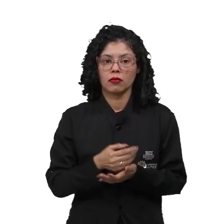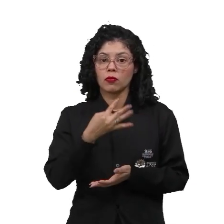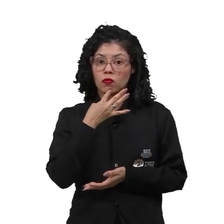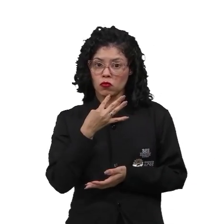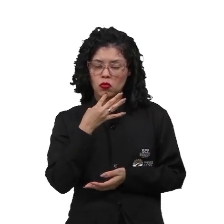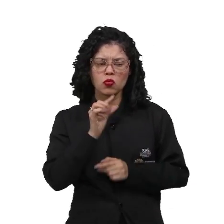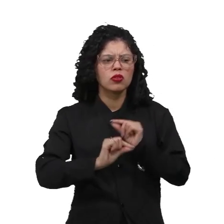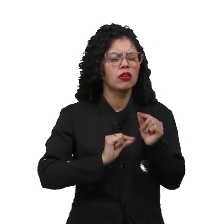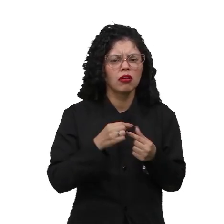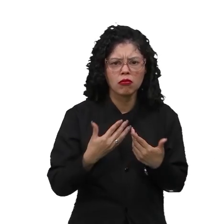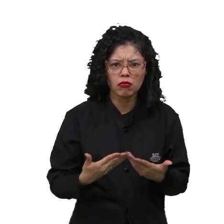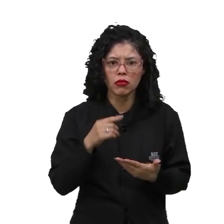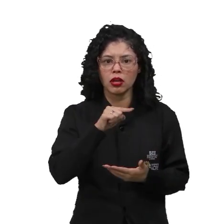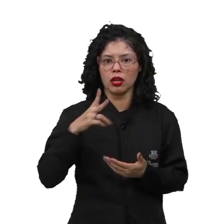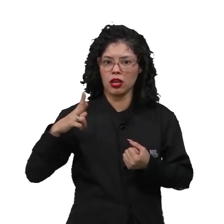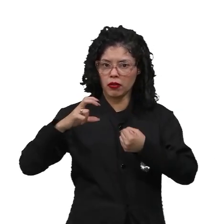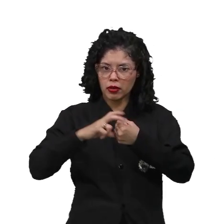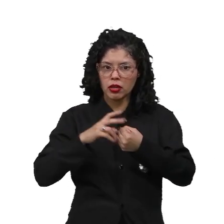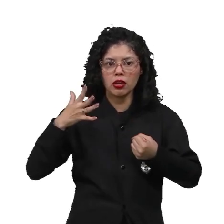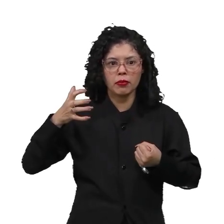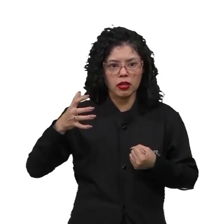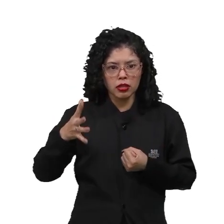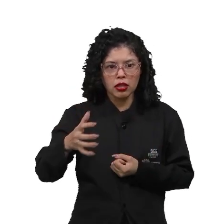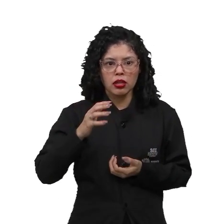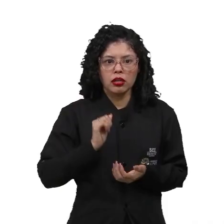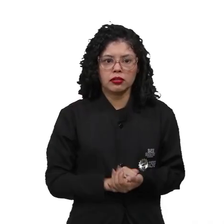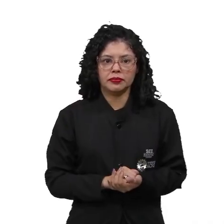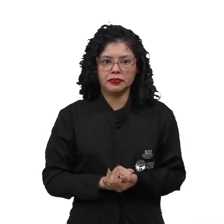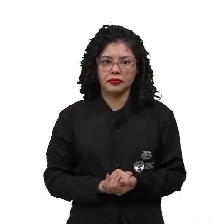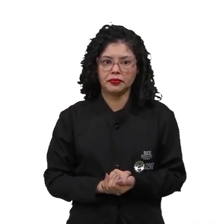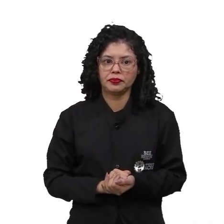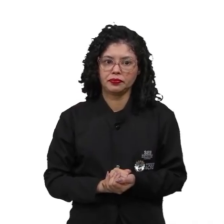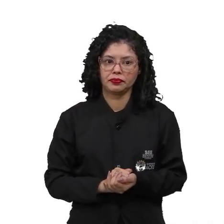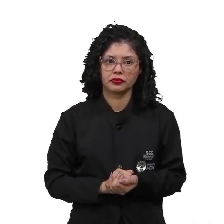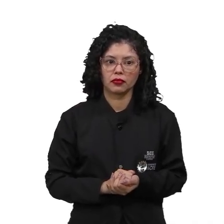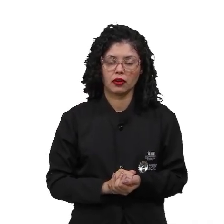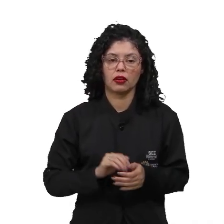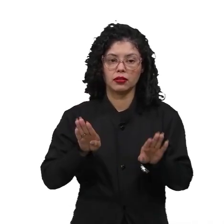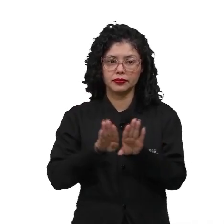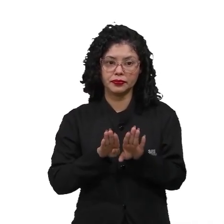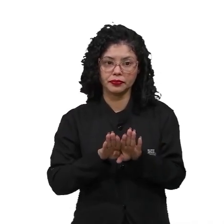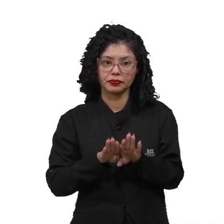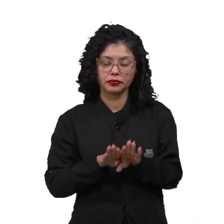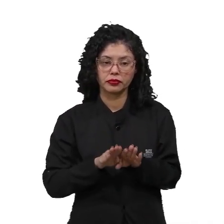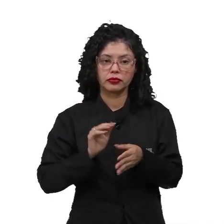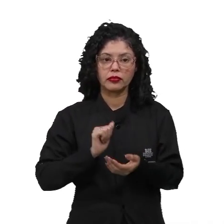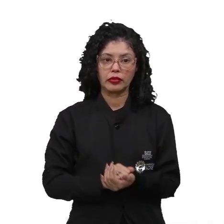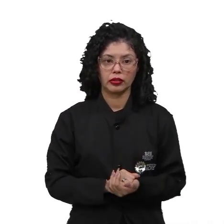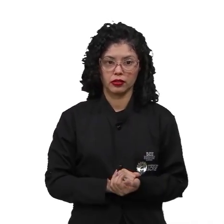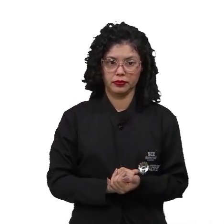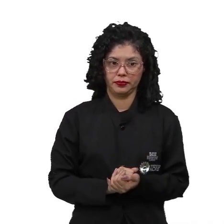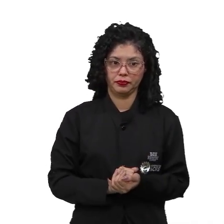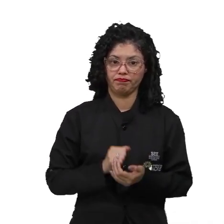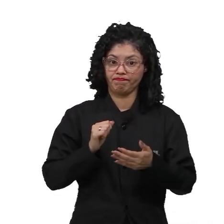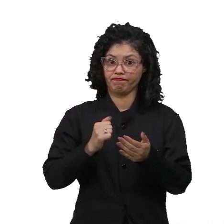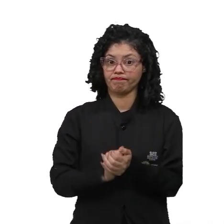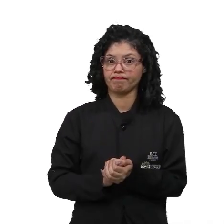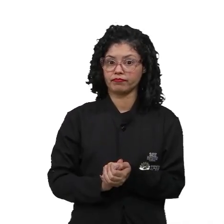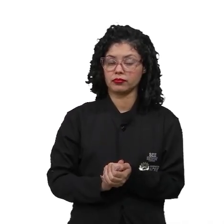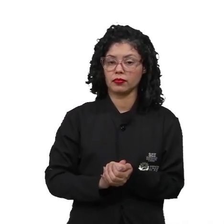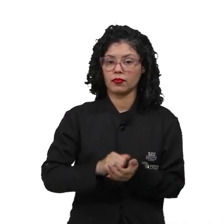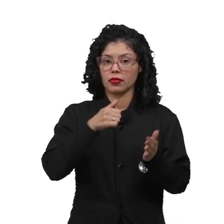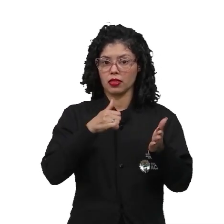ali o reconhecimento daquele vírus, daquela bactéria, daquele euminto, né, daquele patógeno. Ele vai ativar quem?